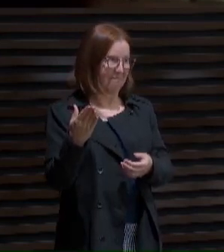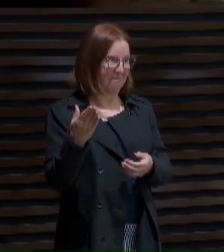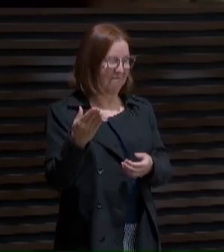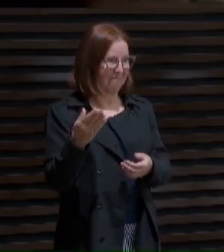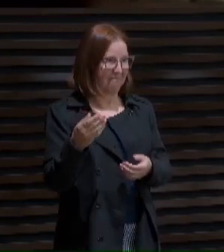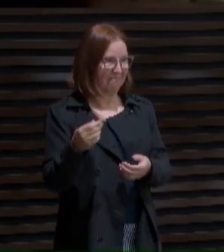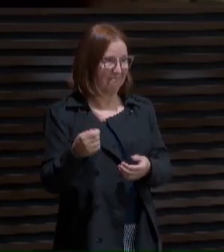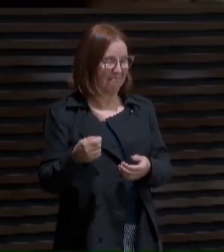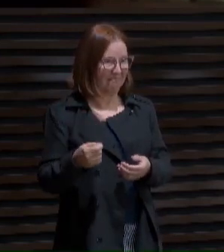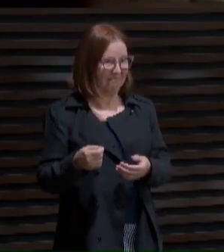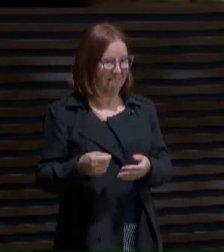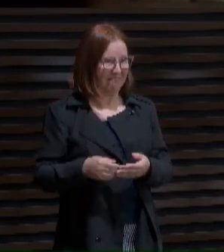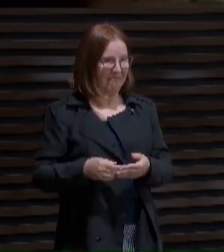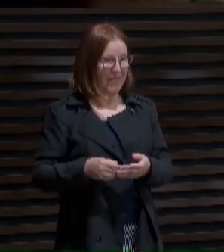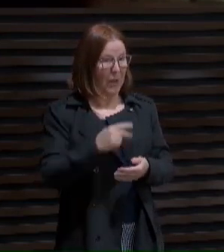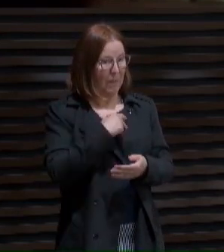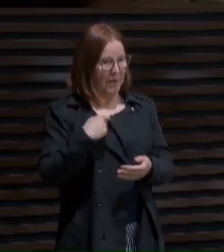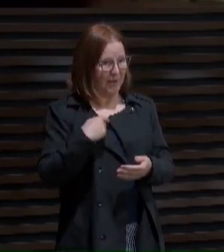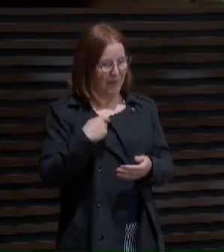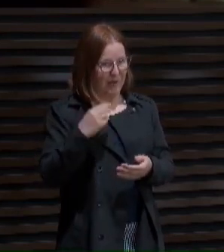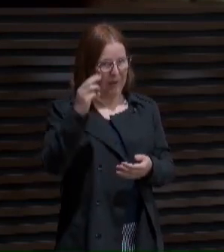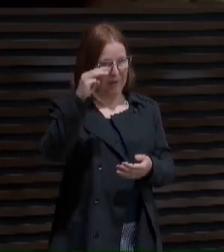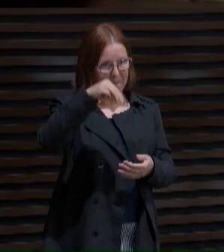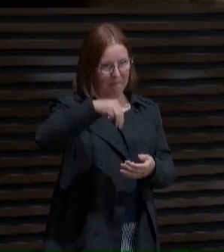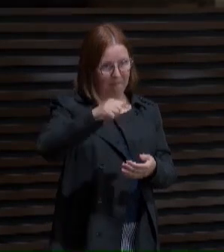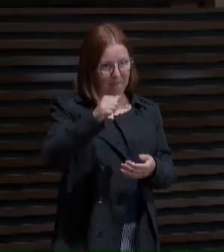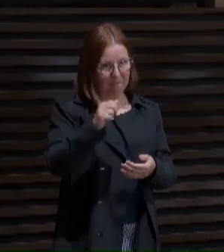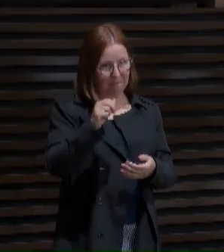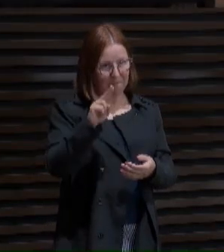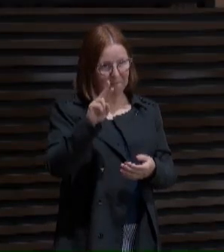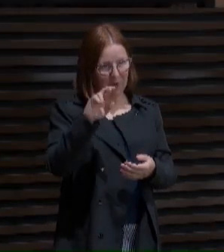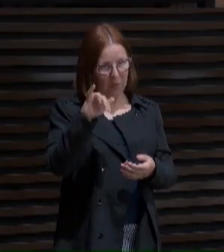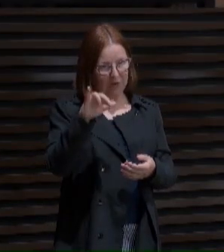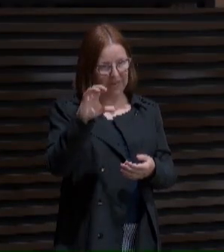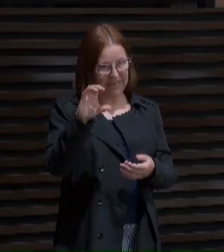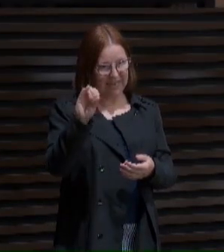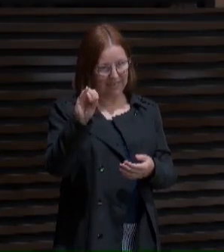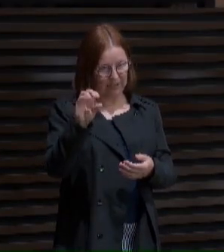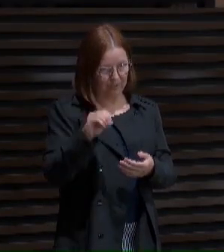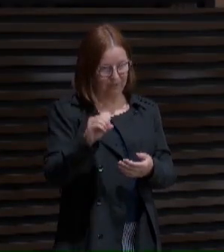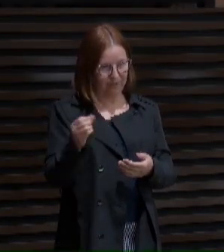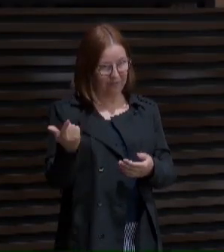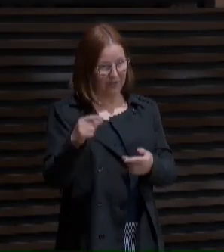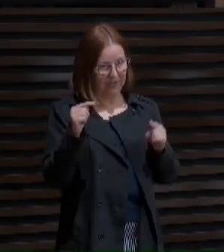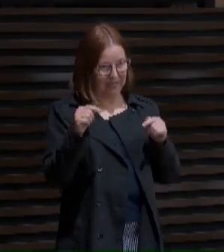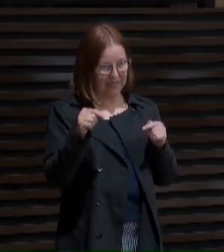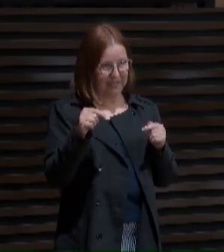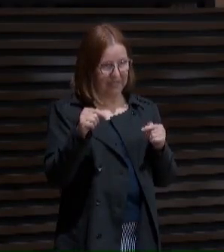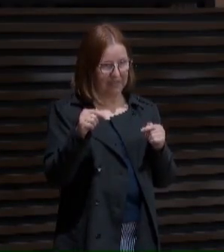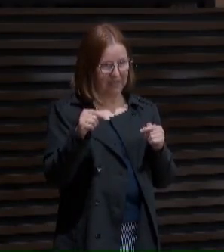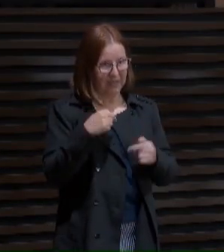O pastor Maurício esteve aqui. Eu sabia que estava ocorrendo neste final